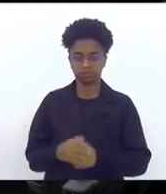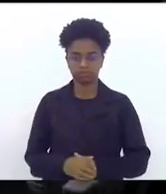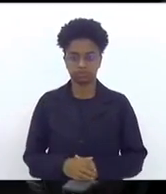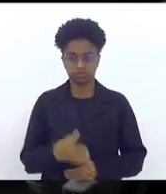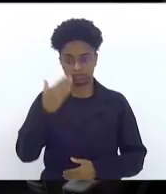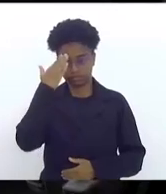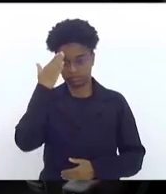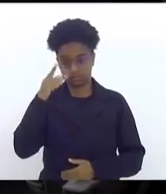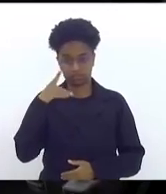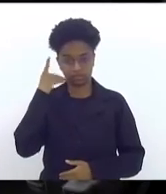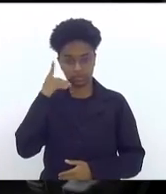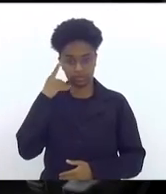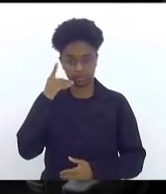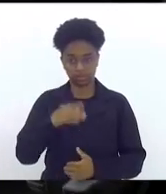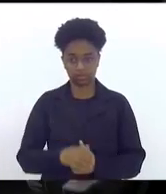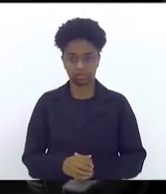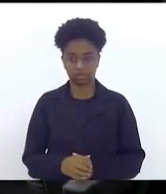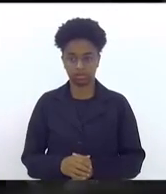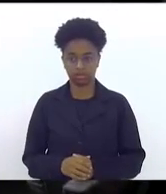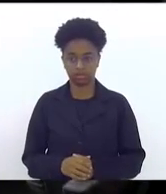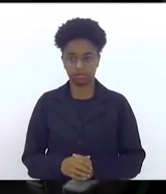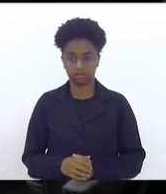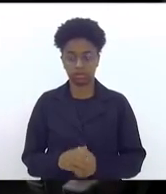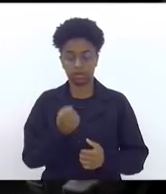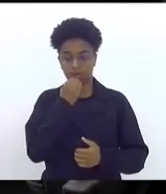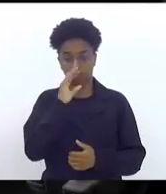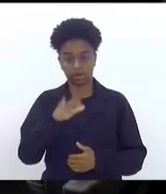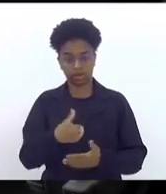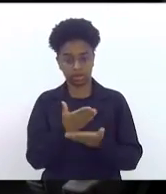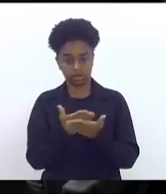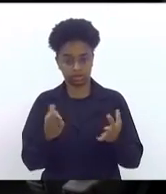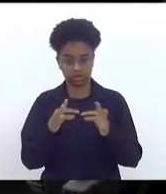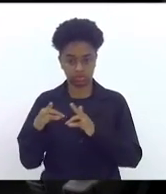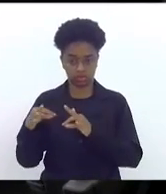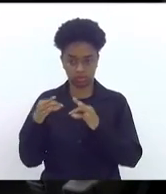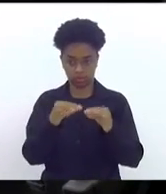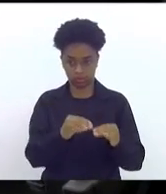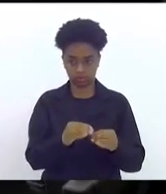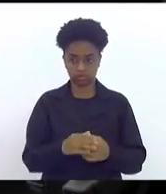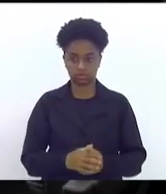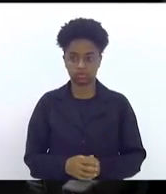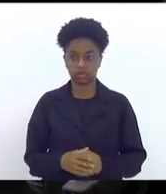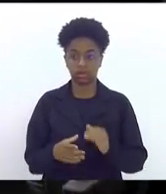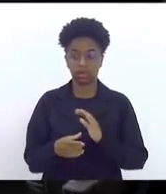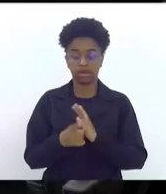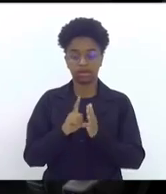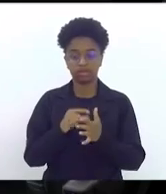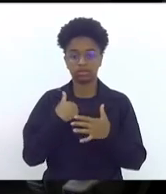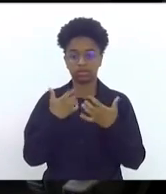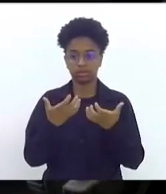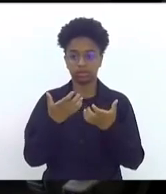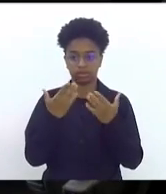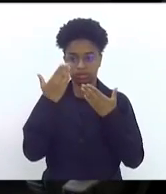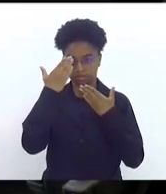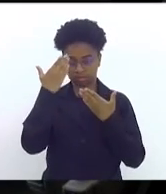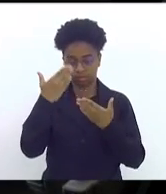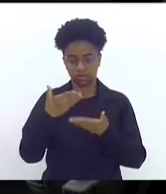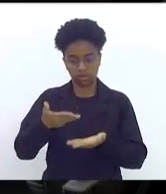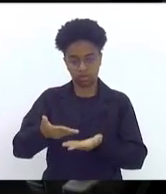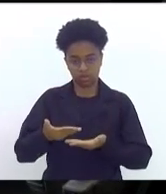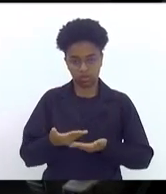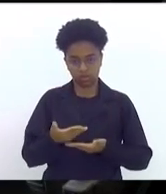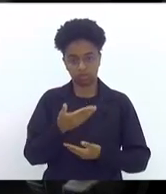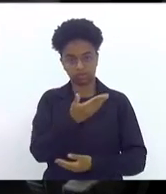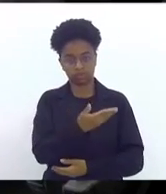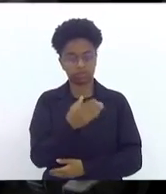obrigado, deputada. Meu cordial boa tarde a todos e todas. Antes de mais nada, gostaria de agradecer aqui o convite formulado pela